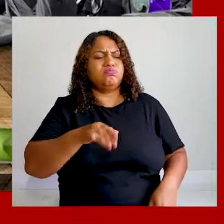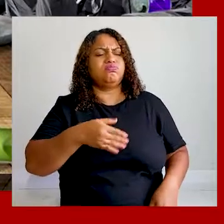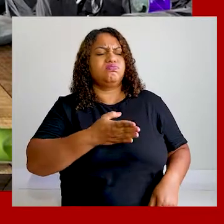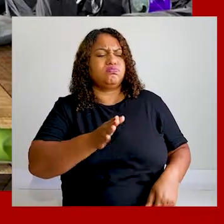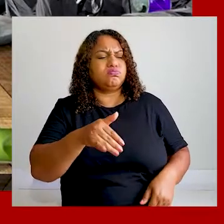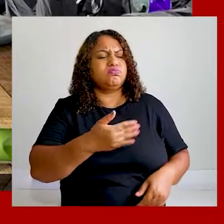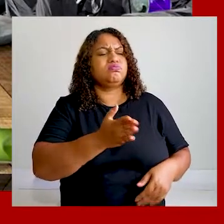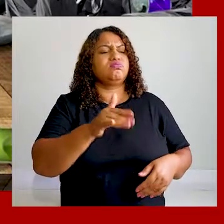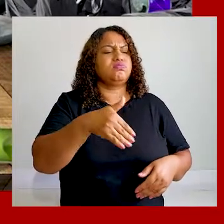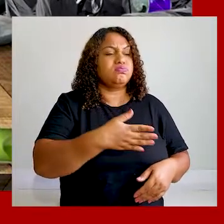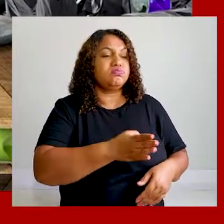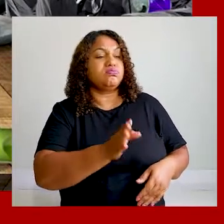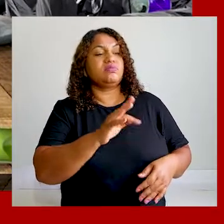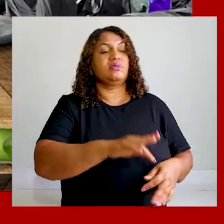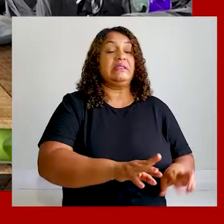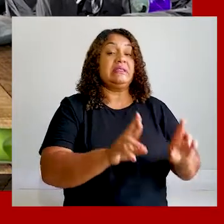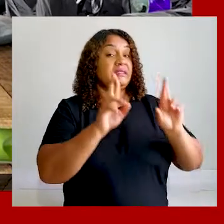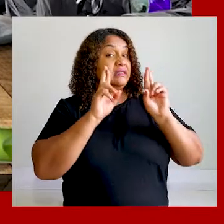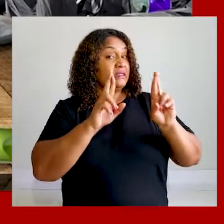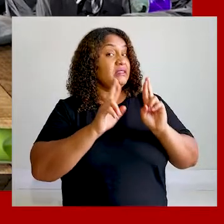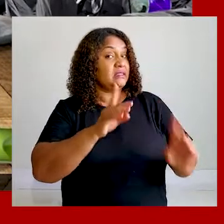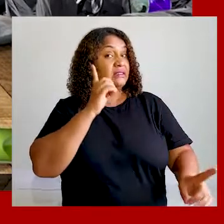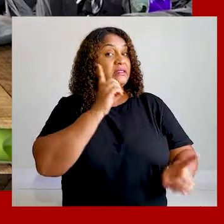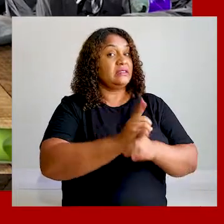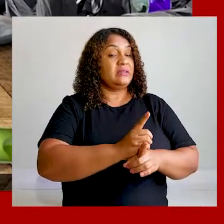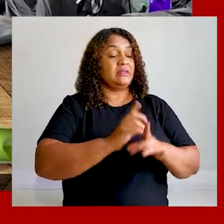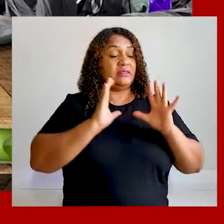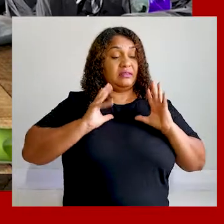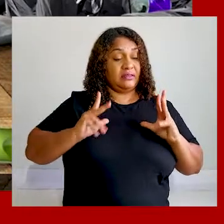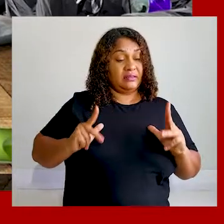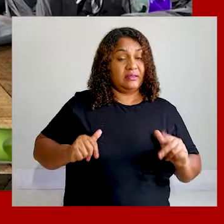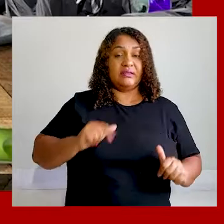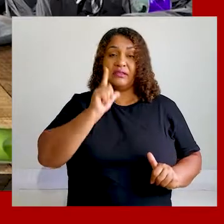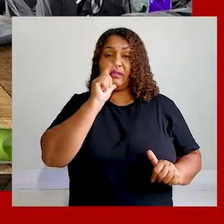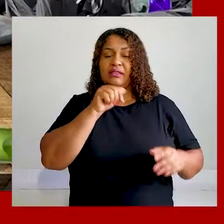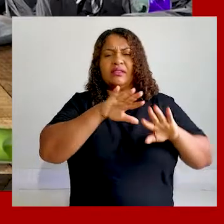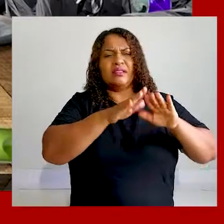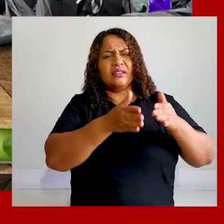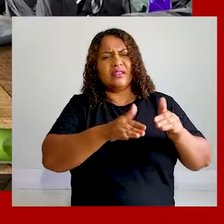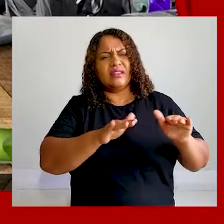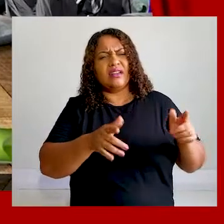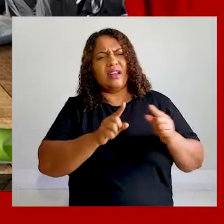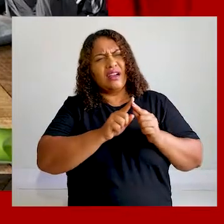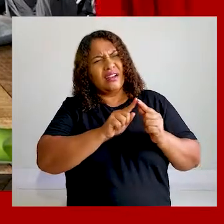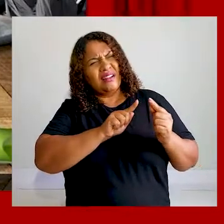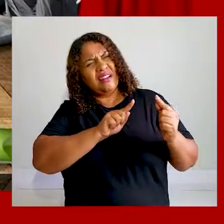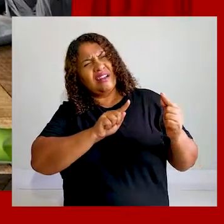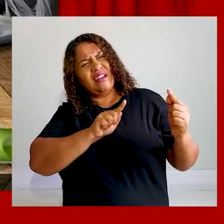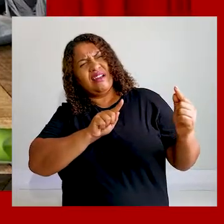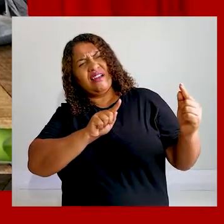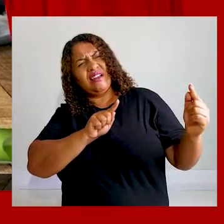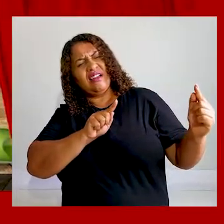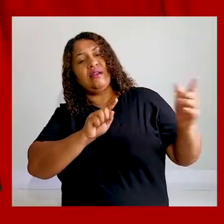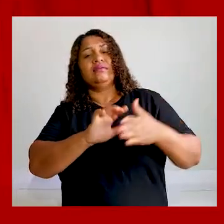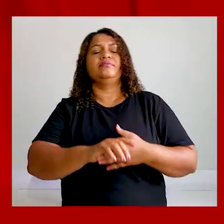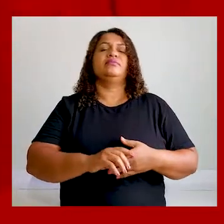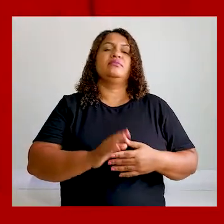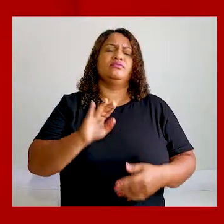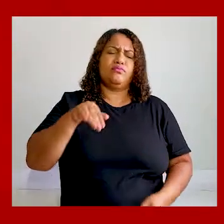natureza, na esperança de encontrar uma nascente de águas limpas lá além